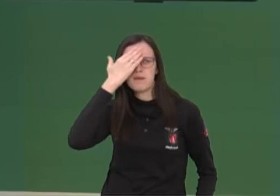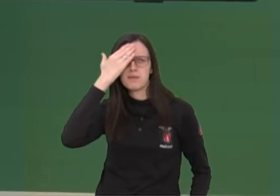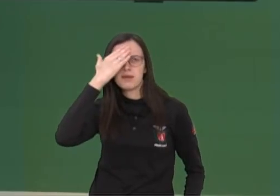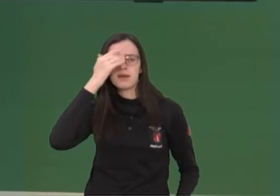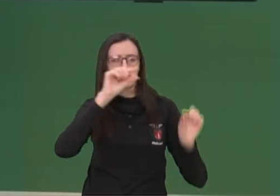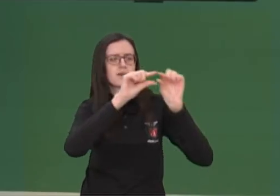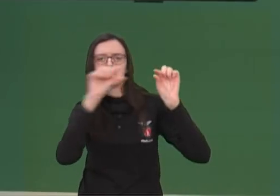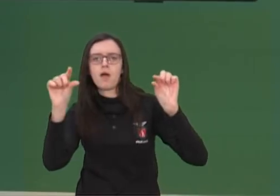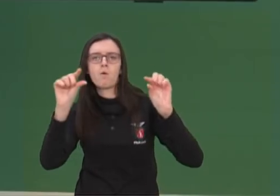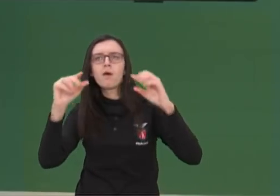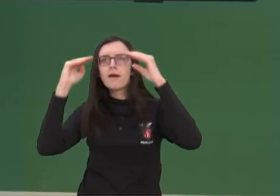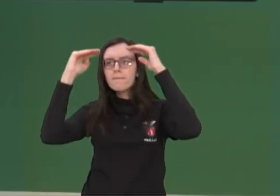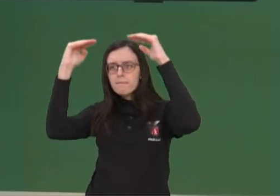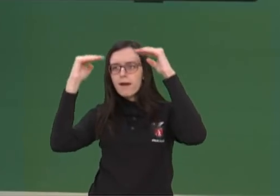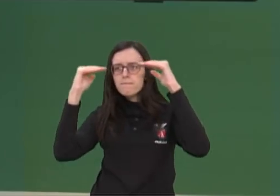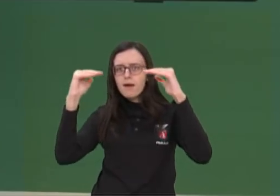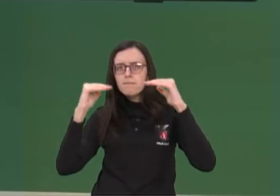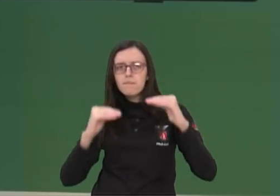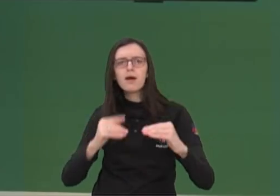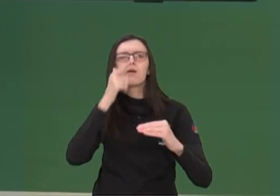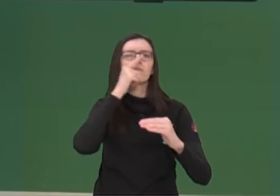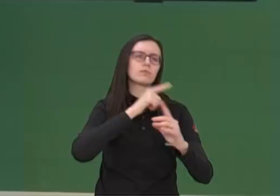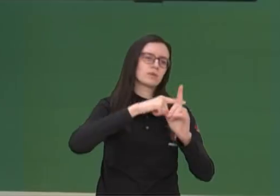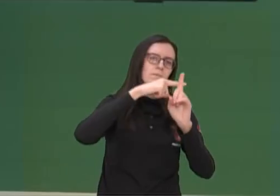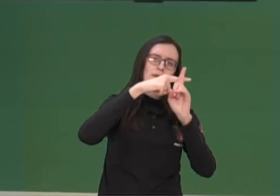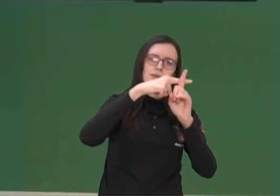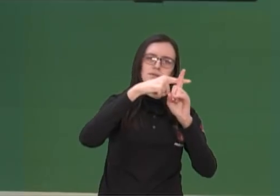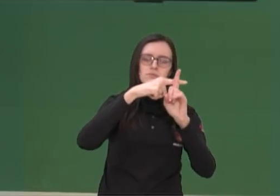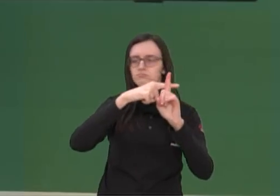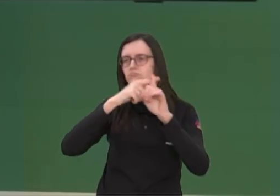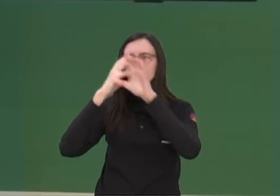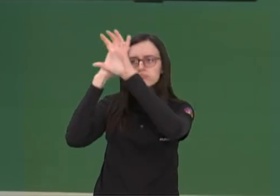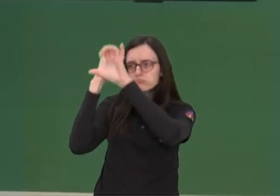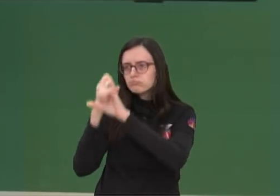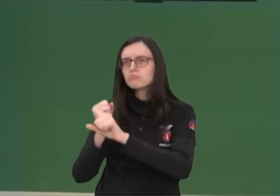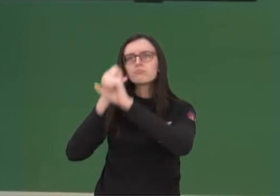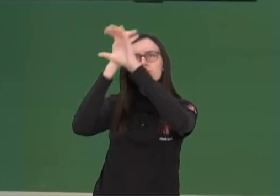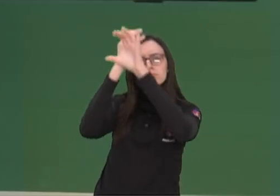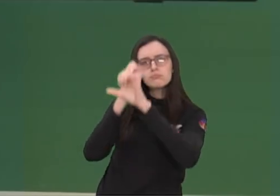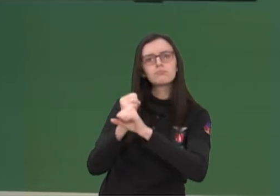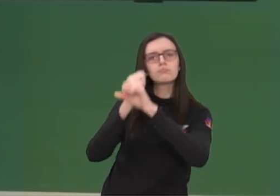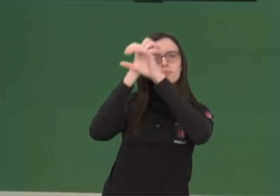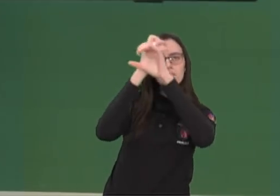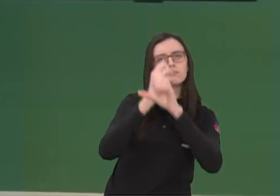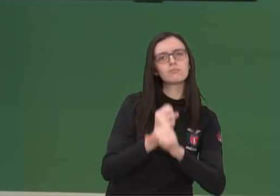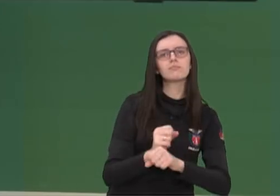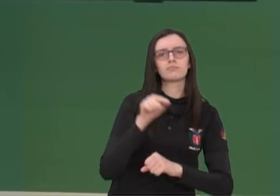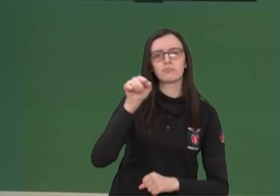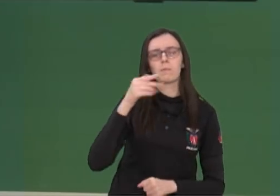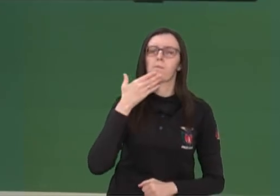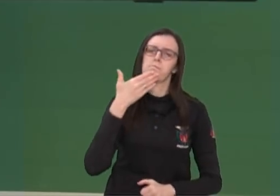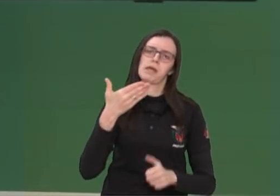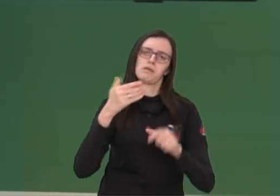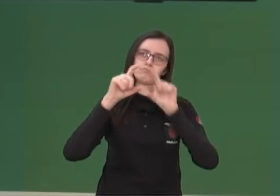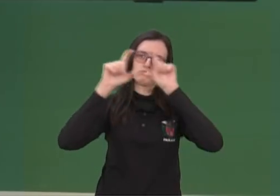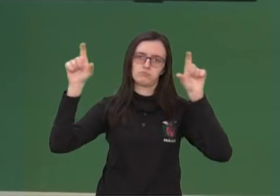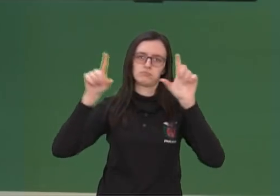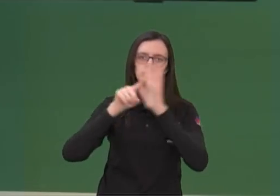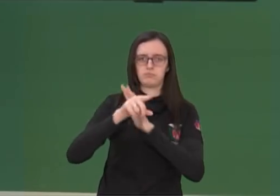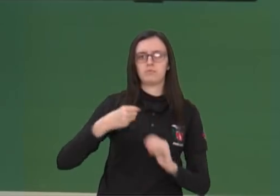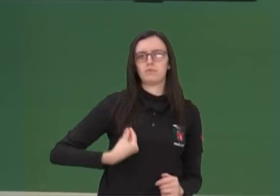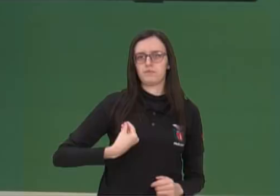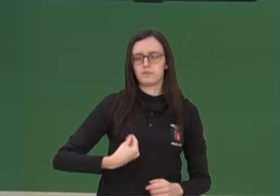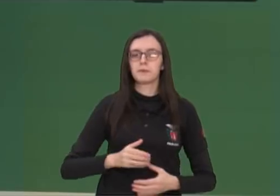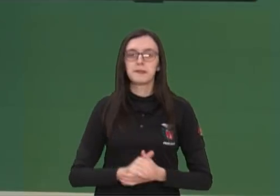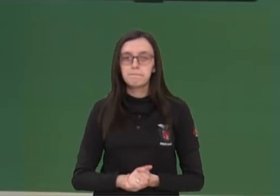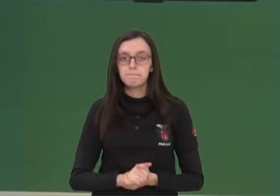na sua ordem para a gente poder fazer as operações que são, que estão